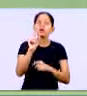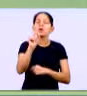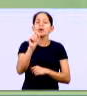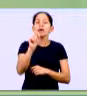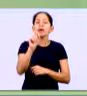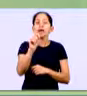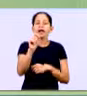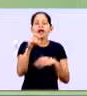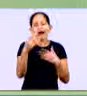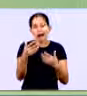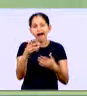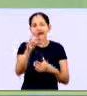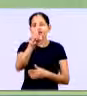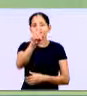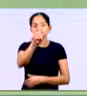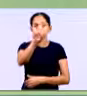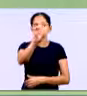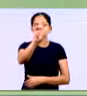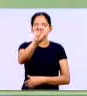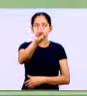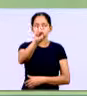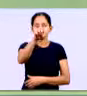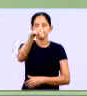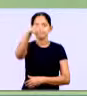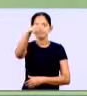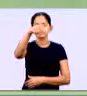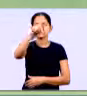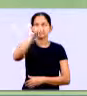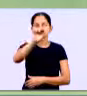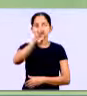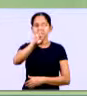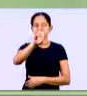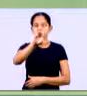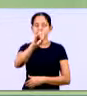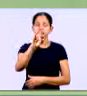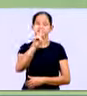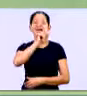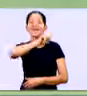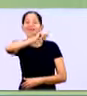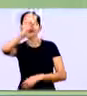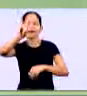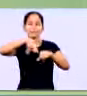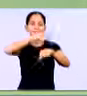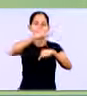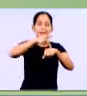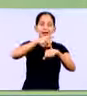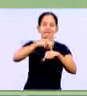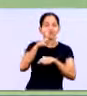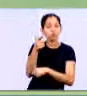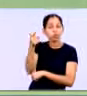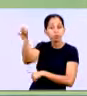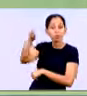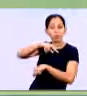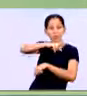é quando você tem compra do exterior, você tem que retirar lá na alfândega, né? Aí você tem que pagar alguns impostos e coisa e tal. E os impostos